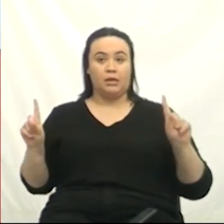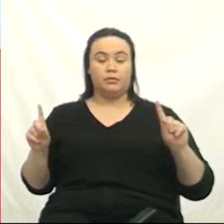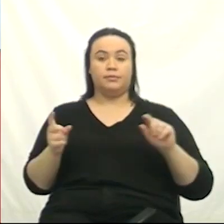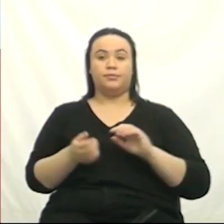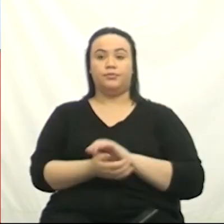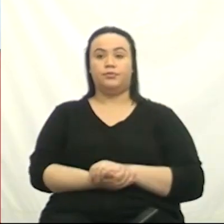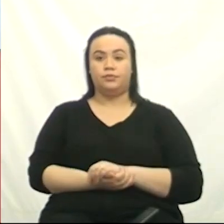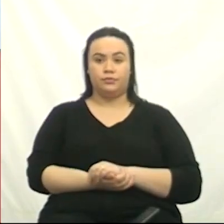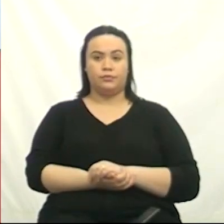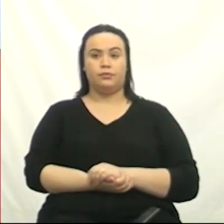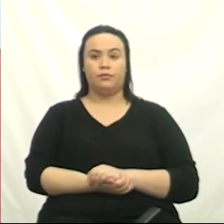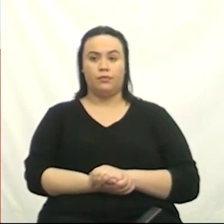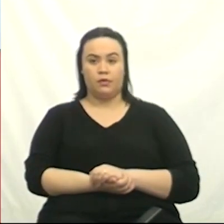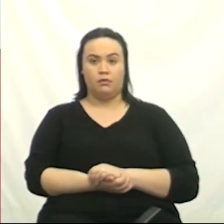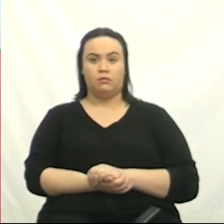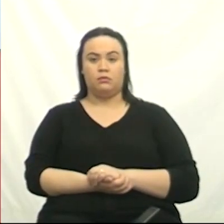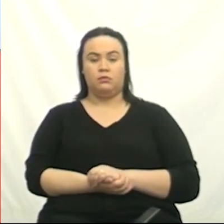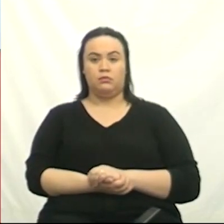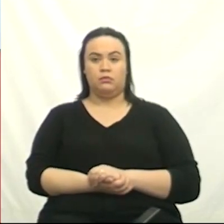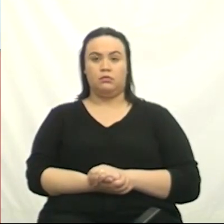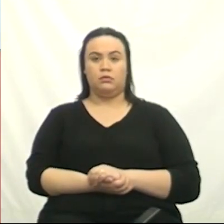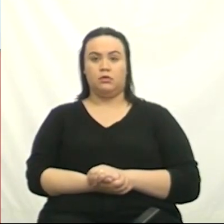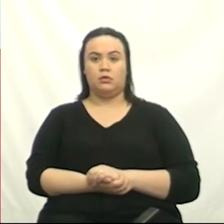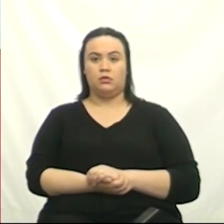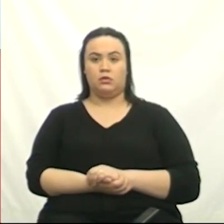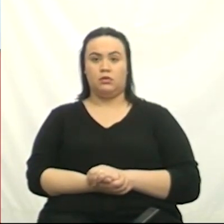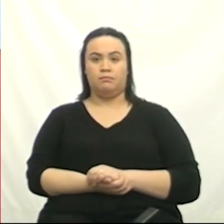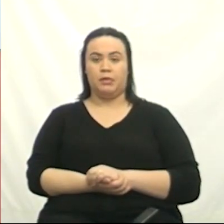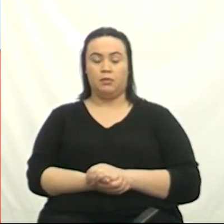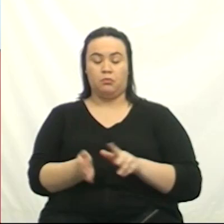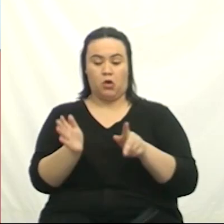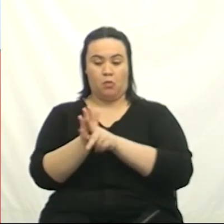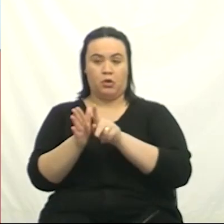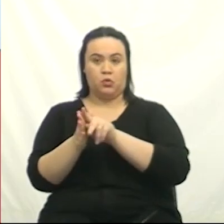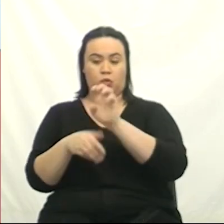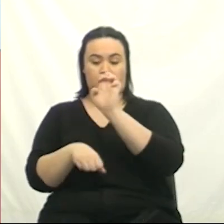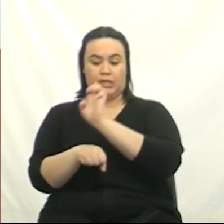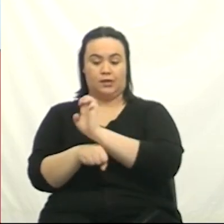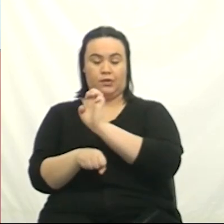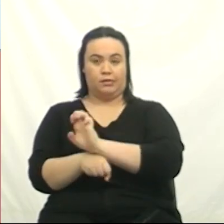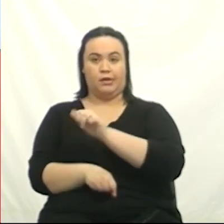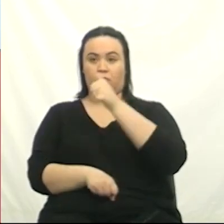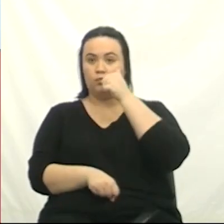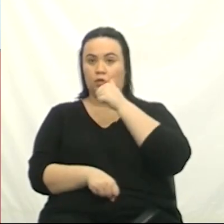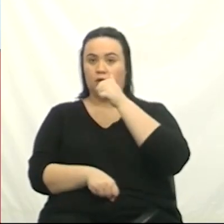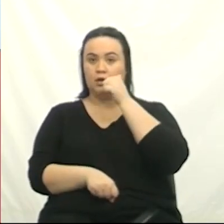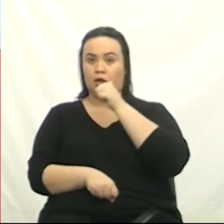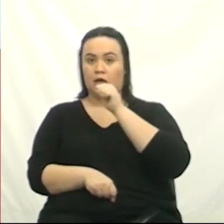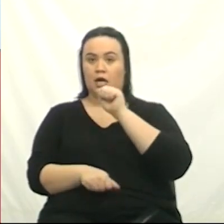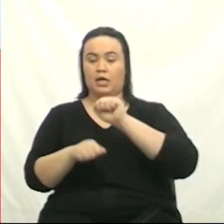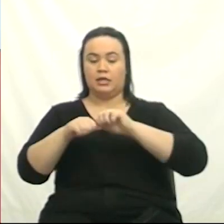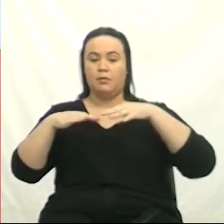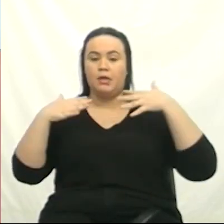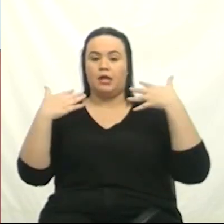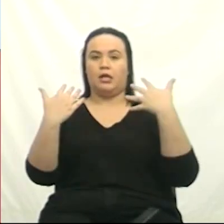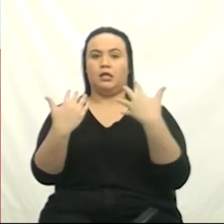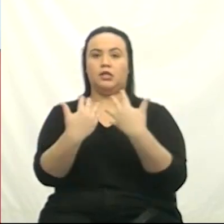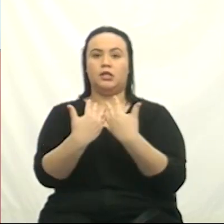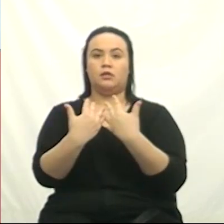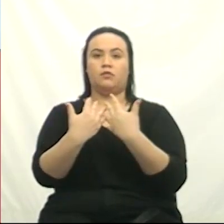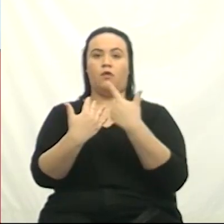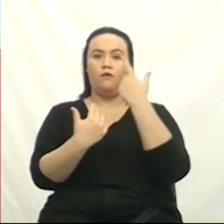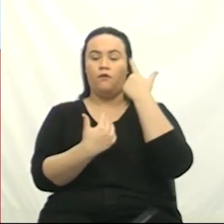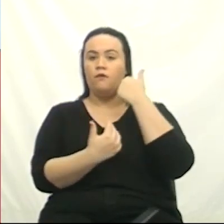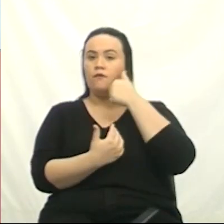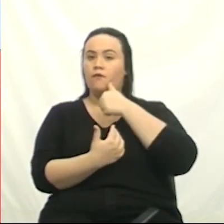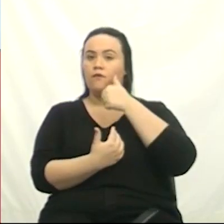acionado pela Procuradoria Estadual da Mulher da Assembleia Legislativa sobre uma situação de violência